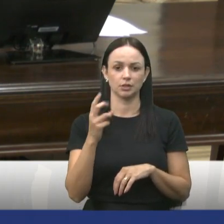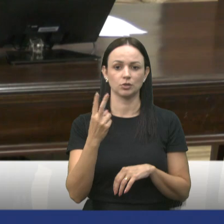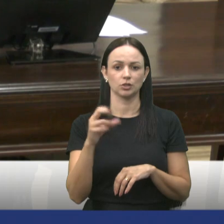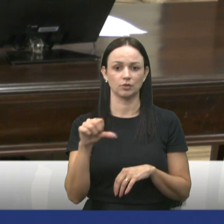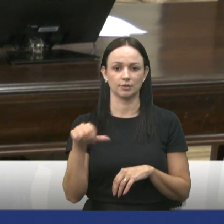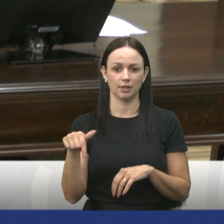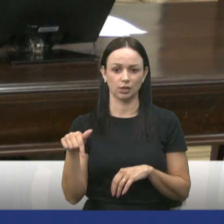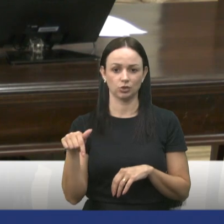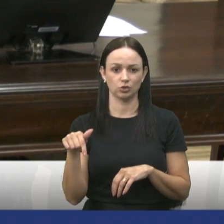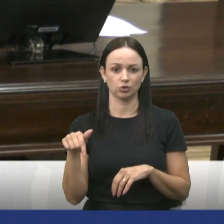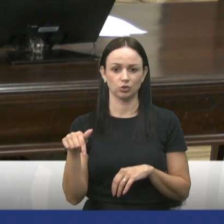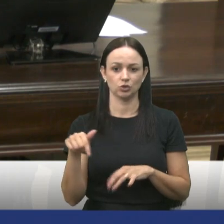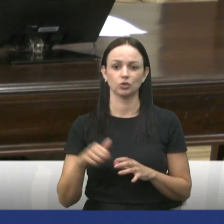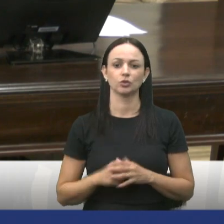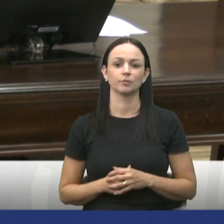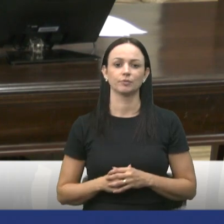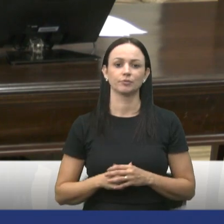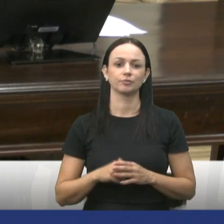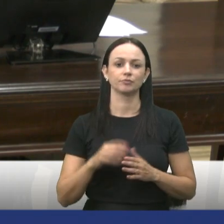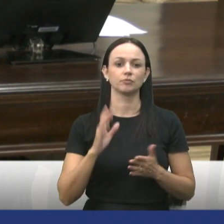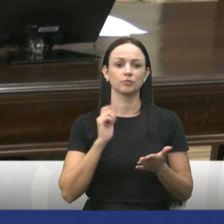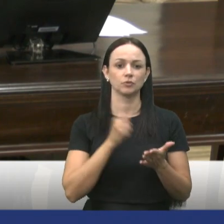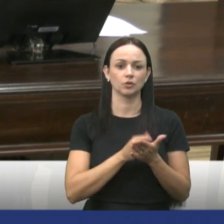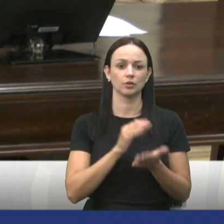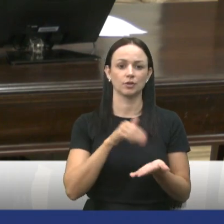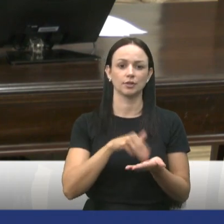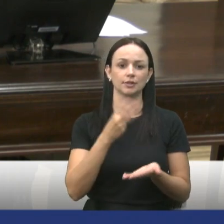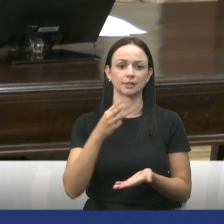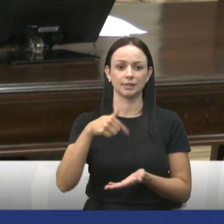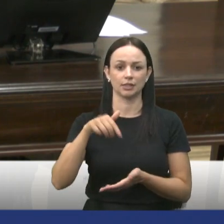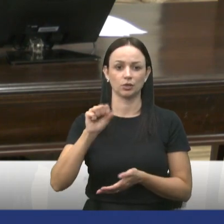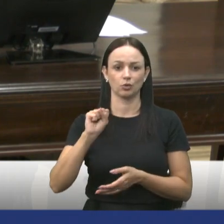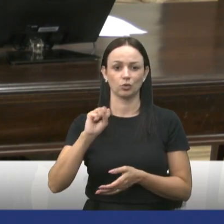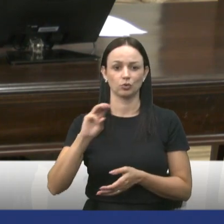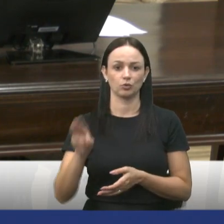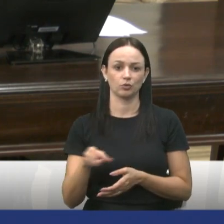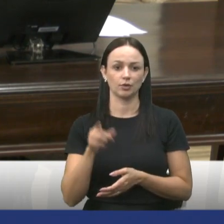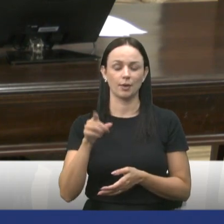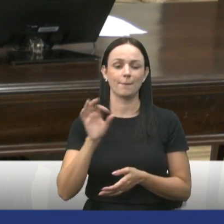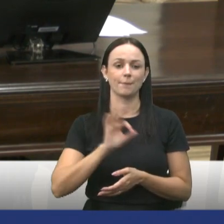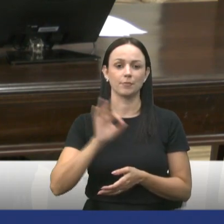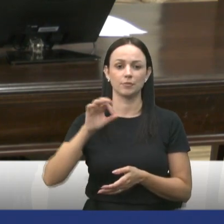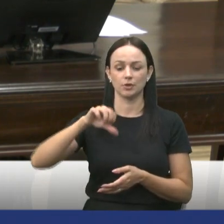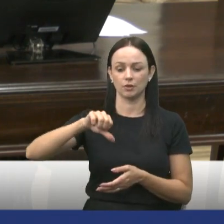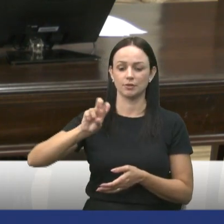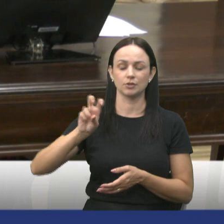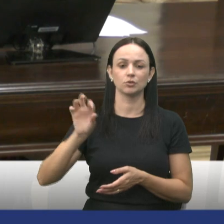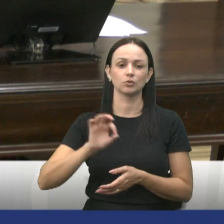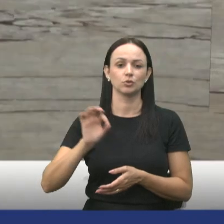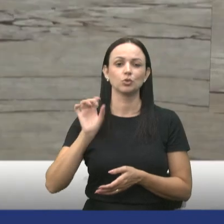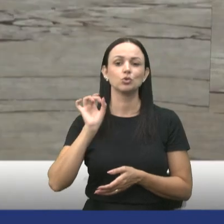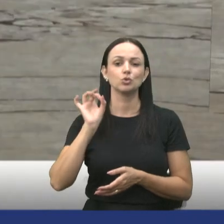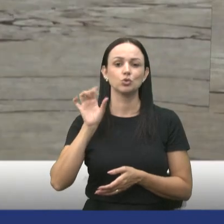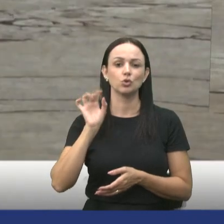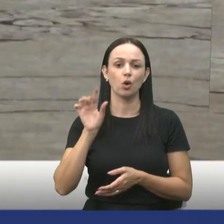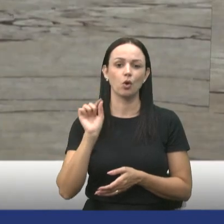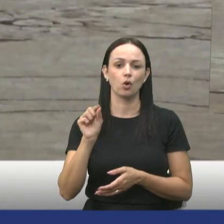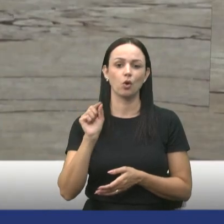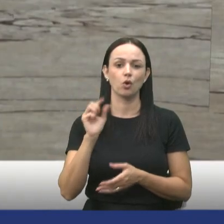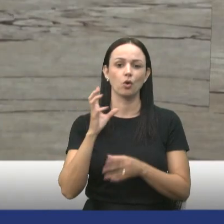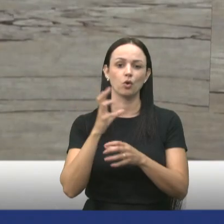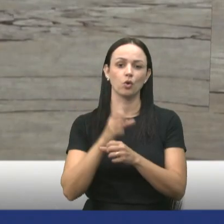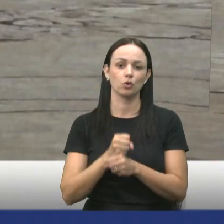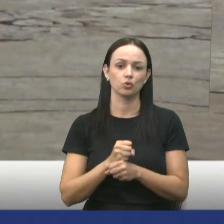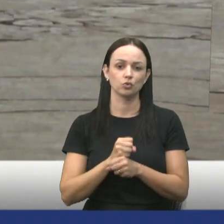235.297 e foi empenhado até agora 378 milhões. Esse percentual de 95% é só em relação ao total que